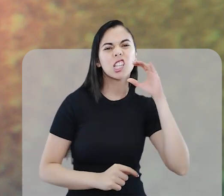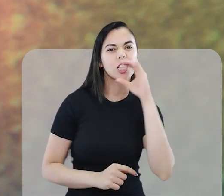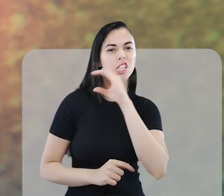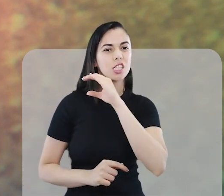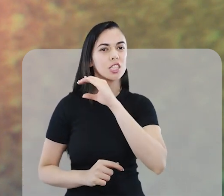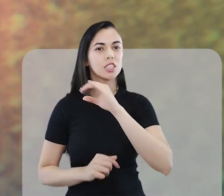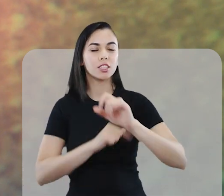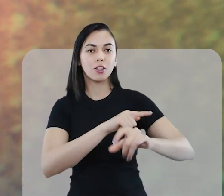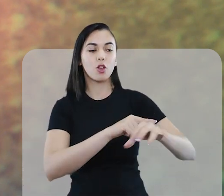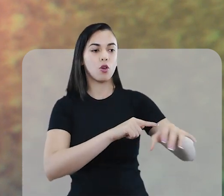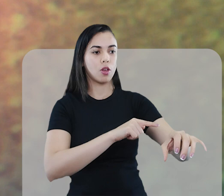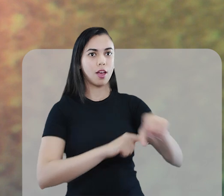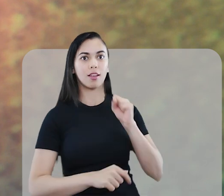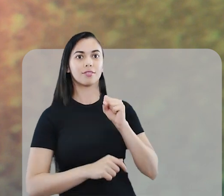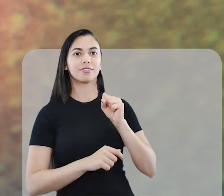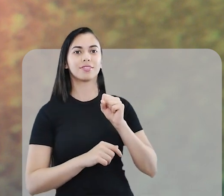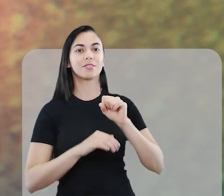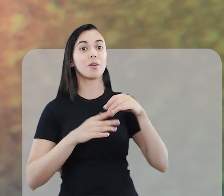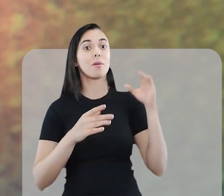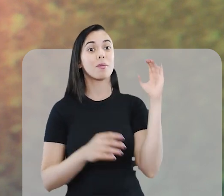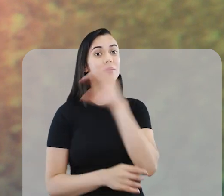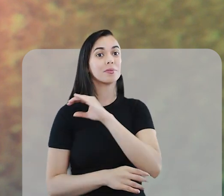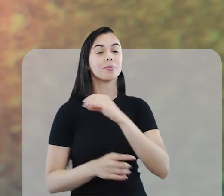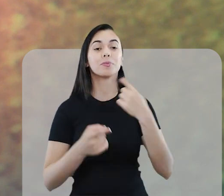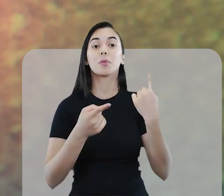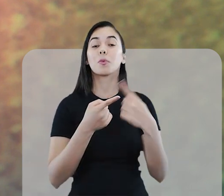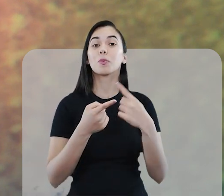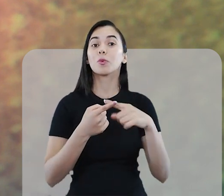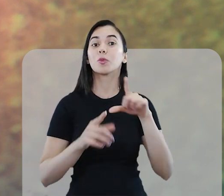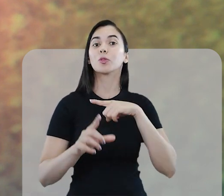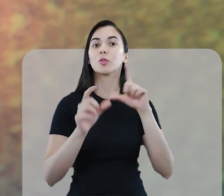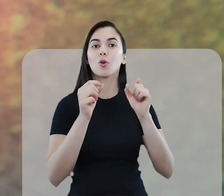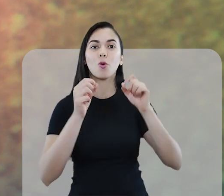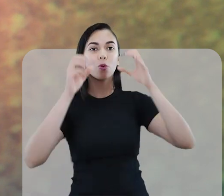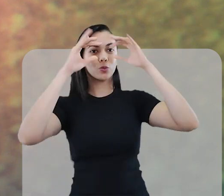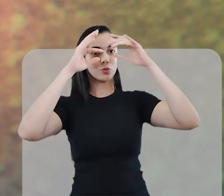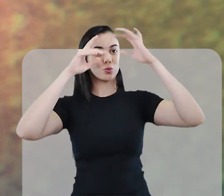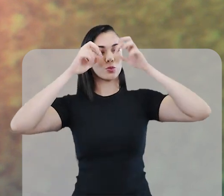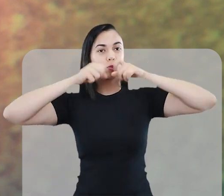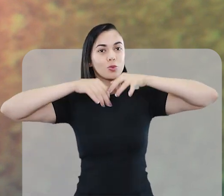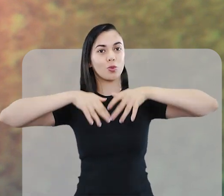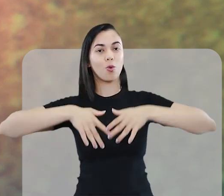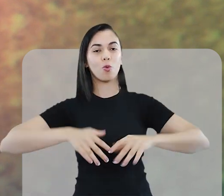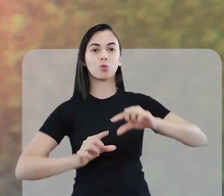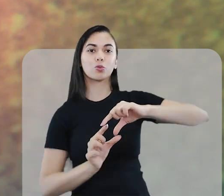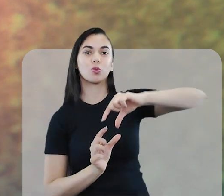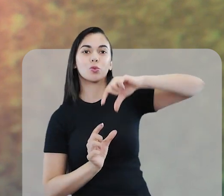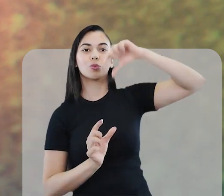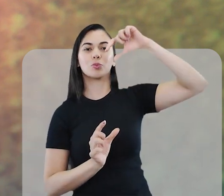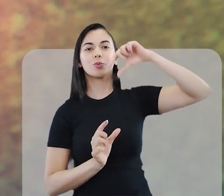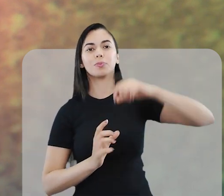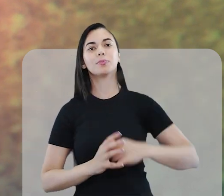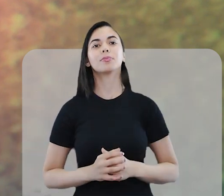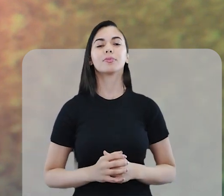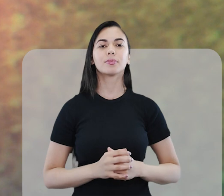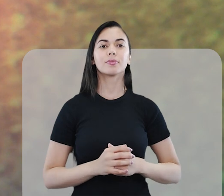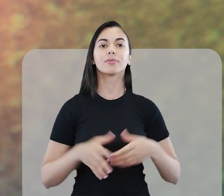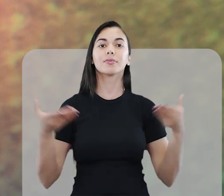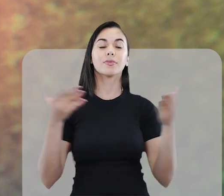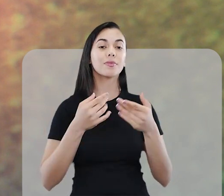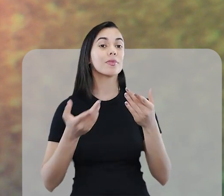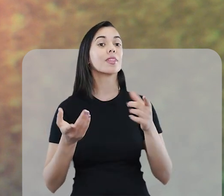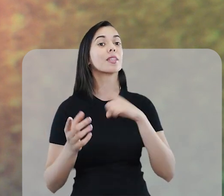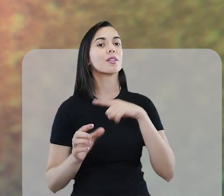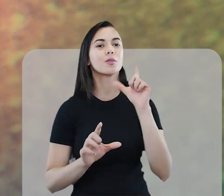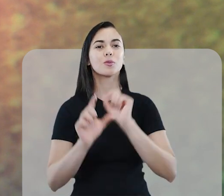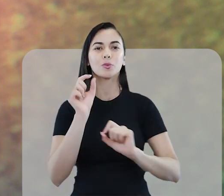a sua mão, rapidamente você tira a sua mão sem perceber, porque esse comando é enviado diretamente para a medula espinal. Aqui nós temos a disposição